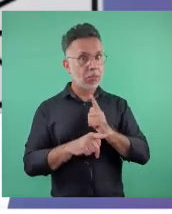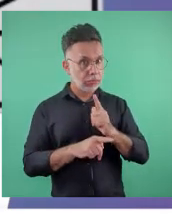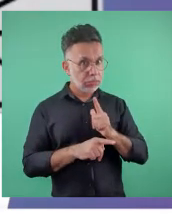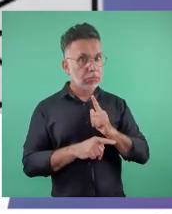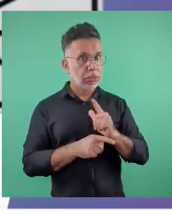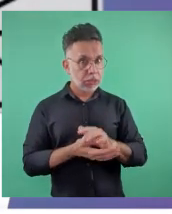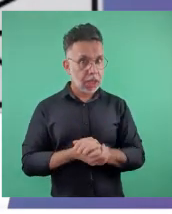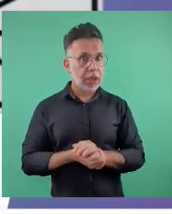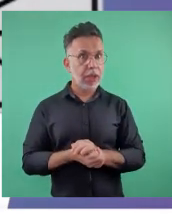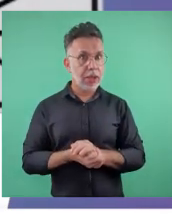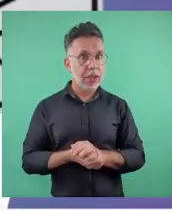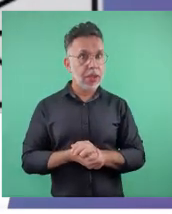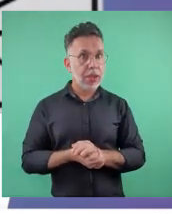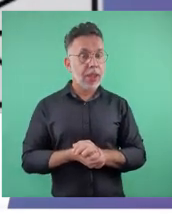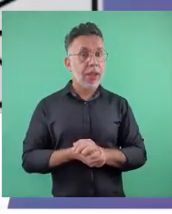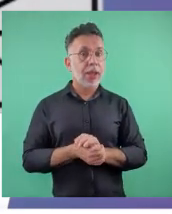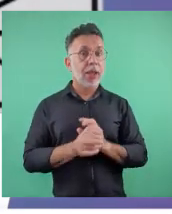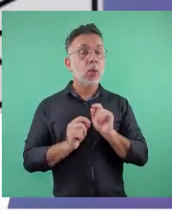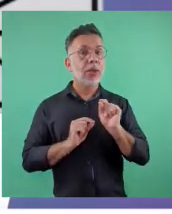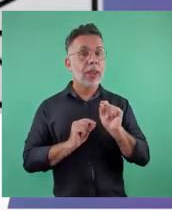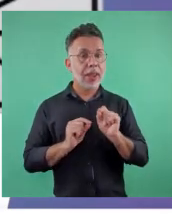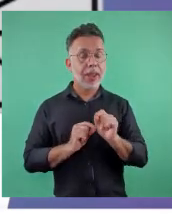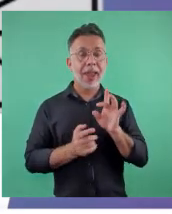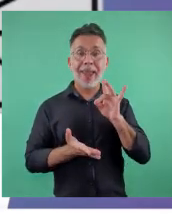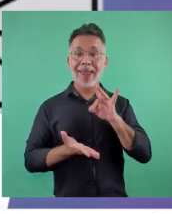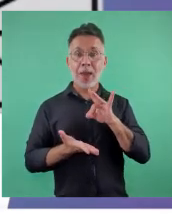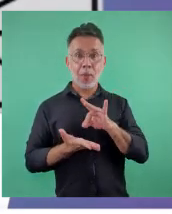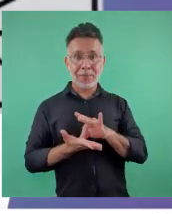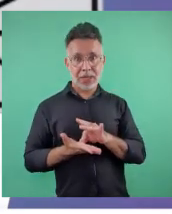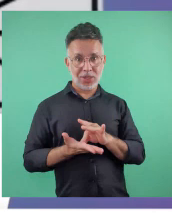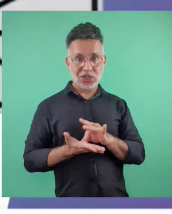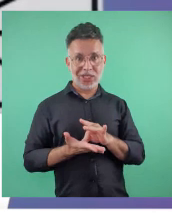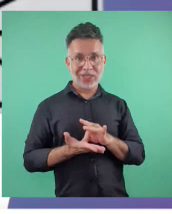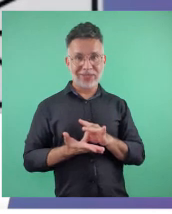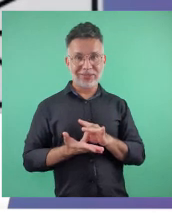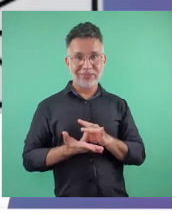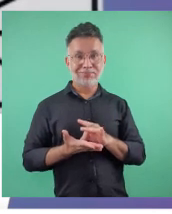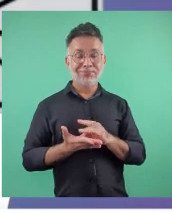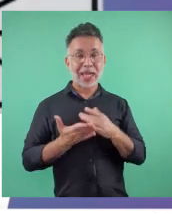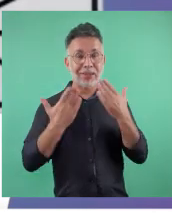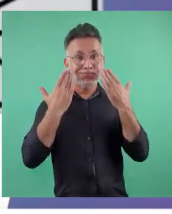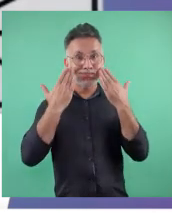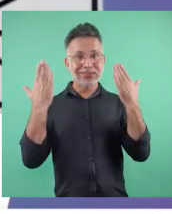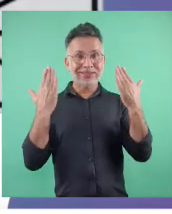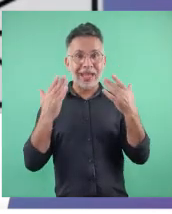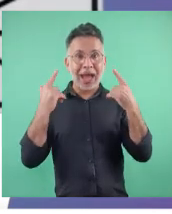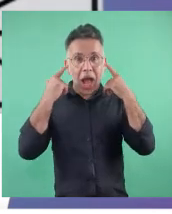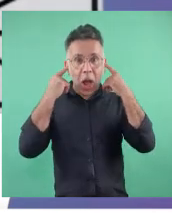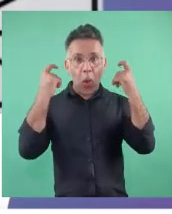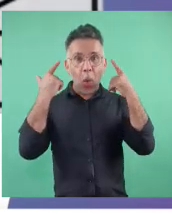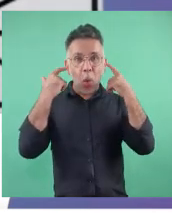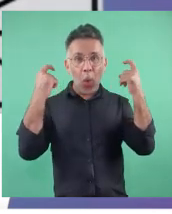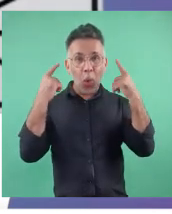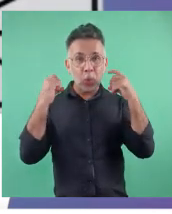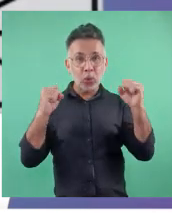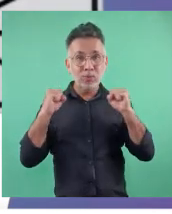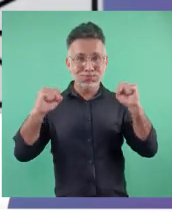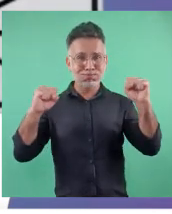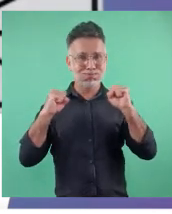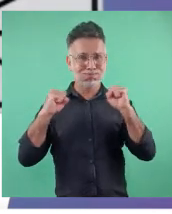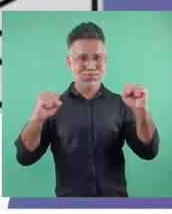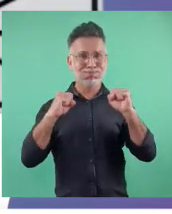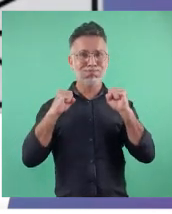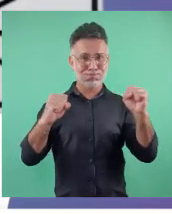Saúde, é realmente a exposição a ruídos de extrema intensidade.